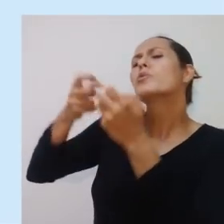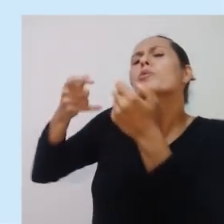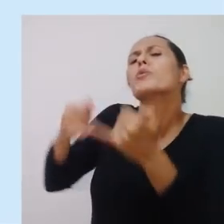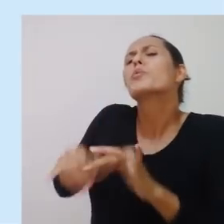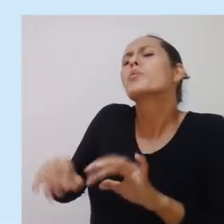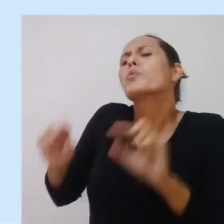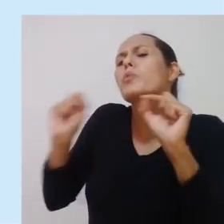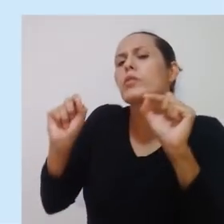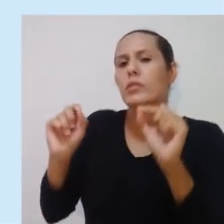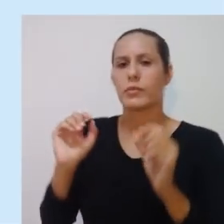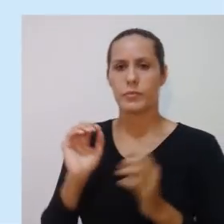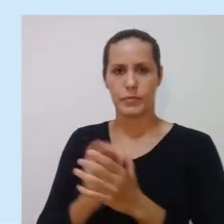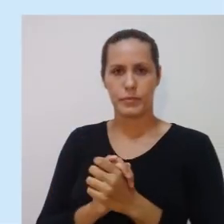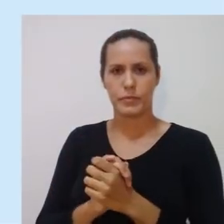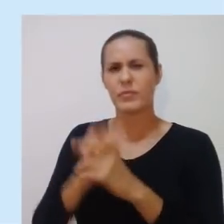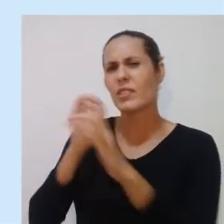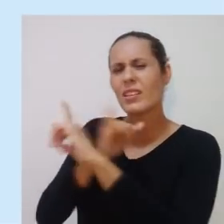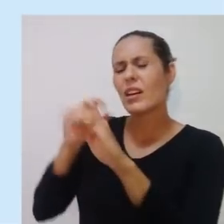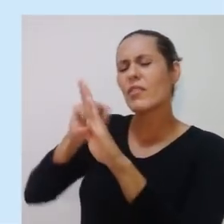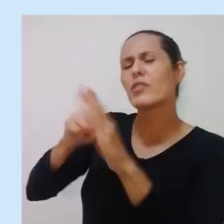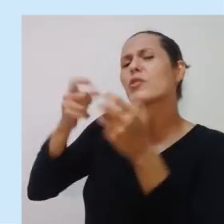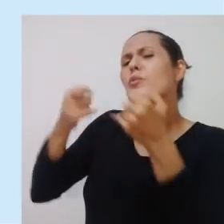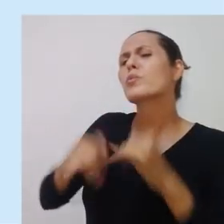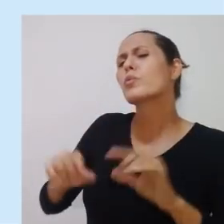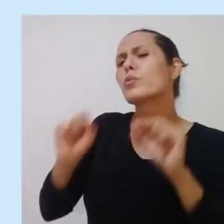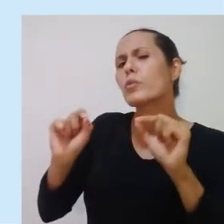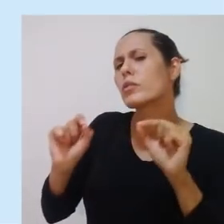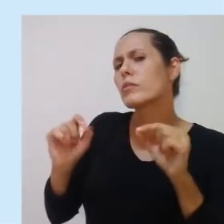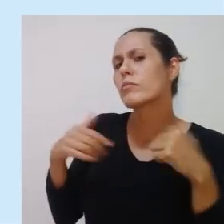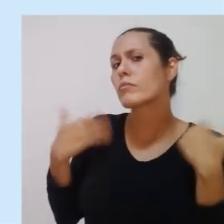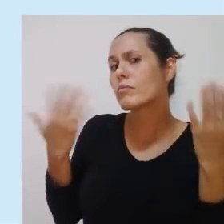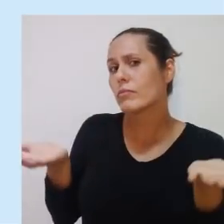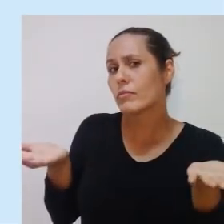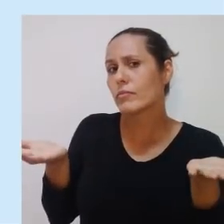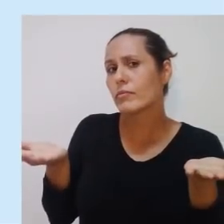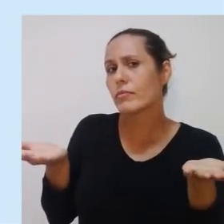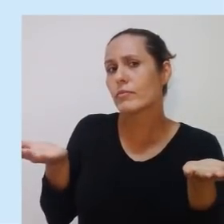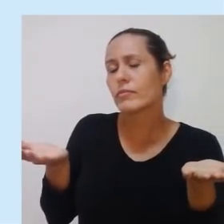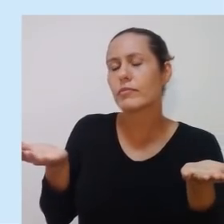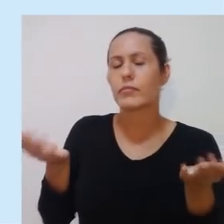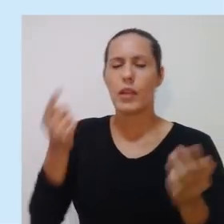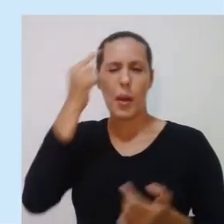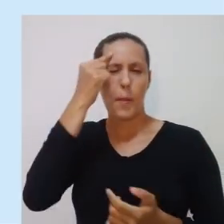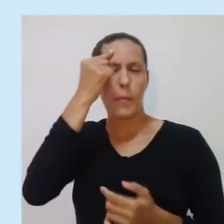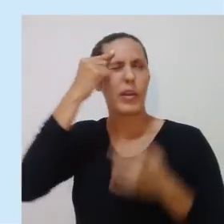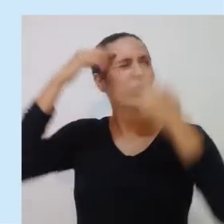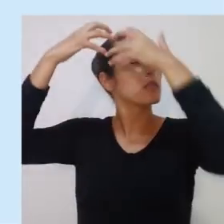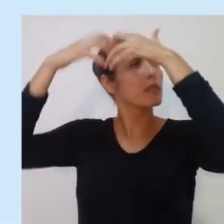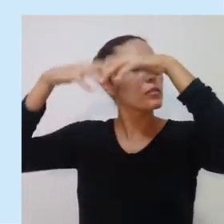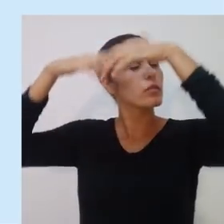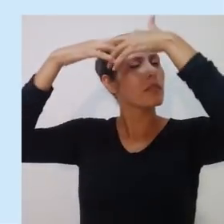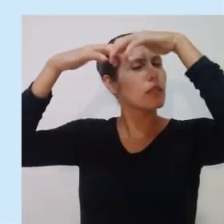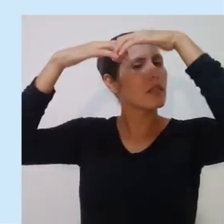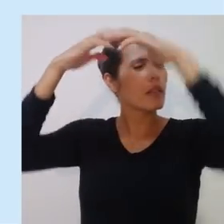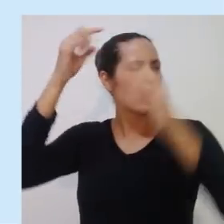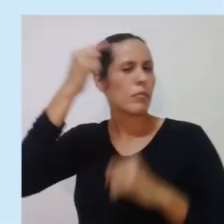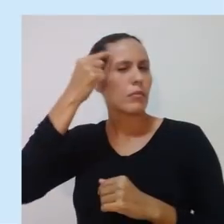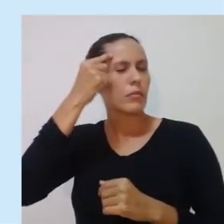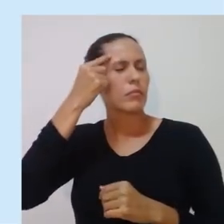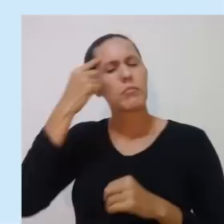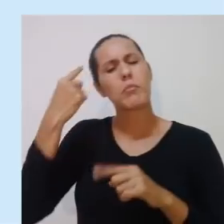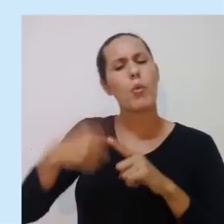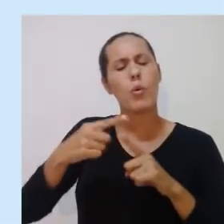é que está por trás desse aviso em um supermercado? Pensa